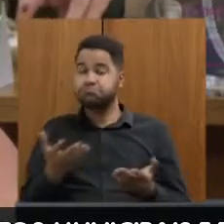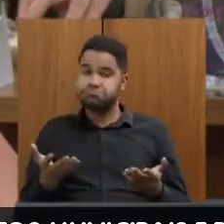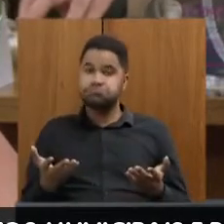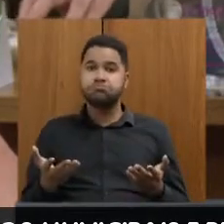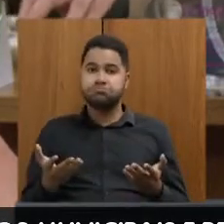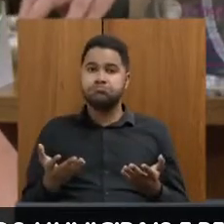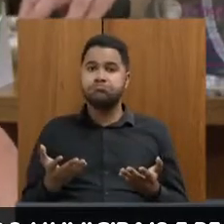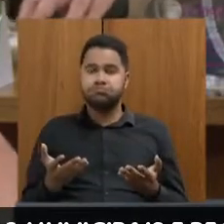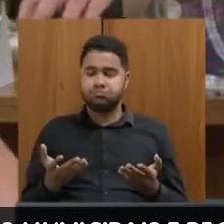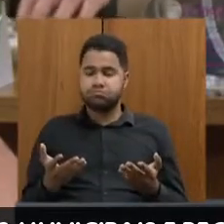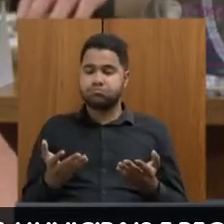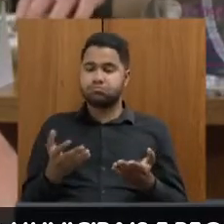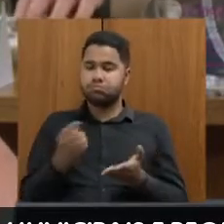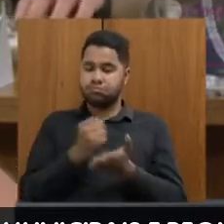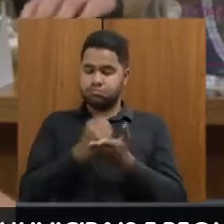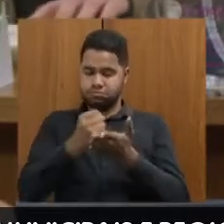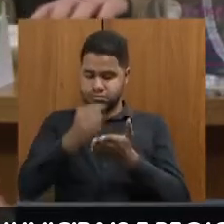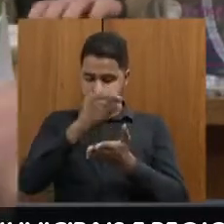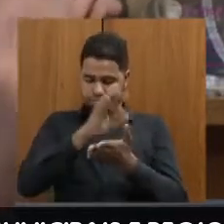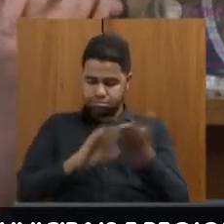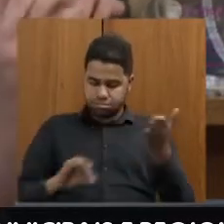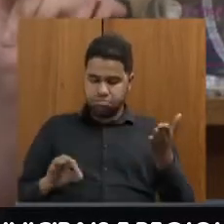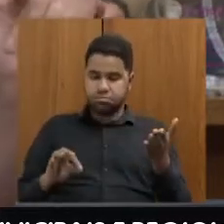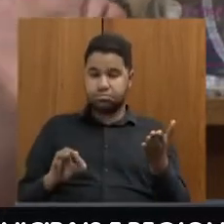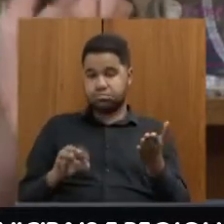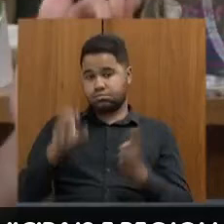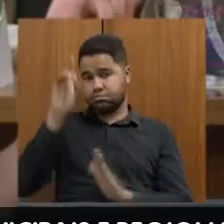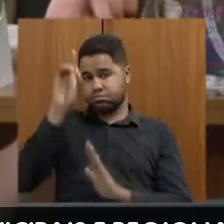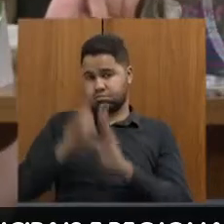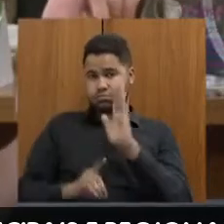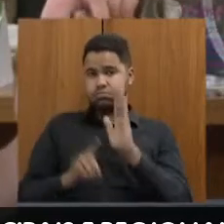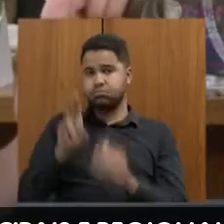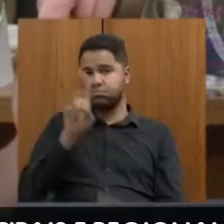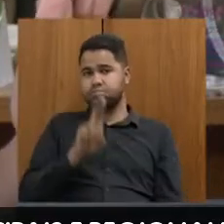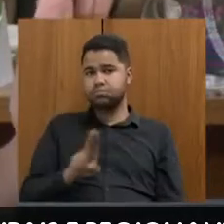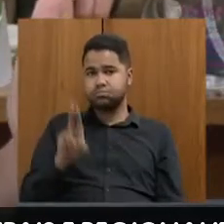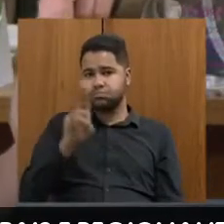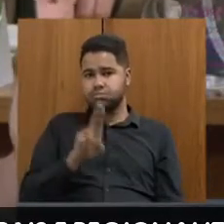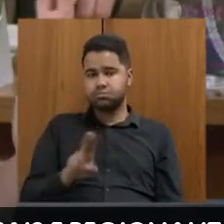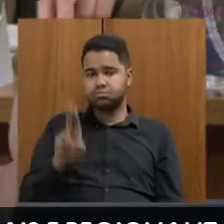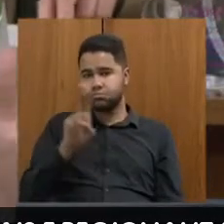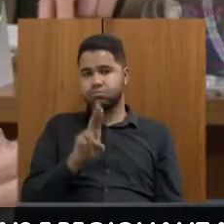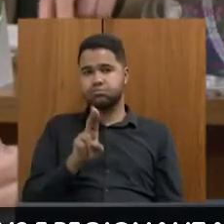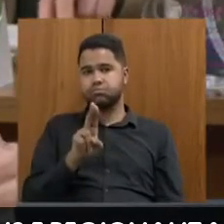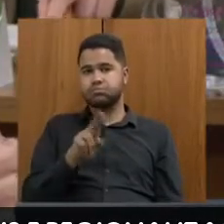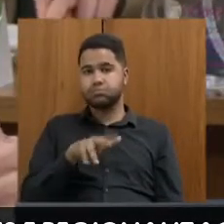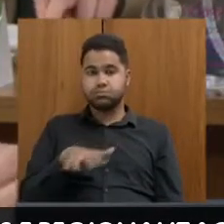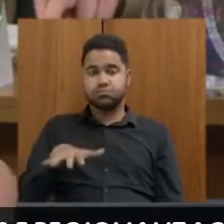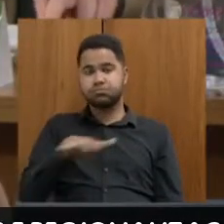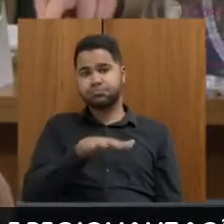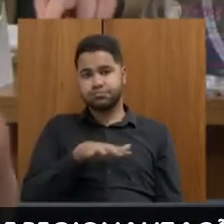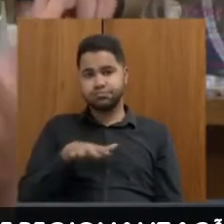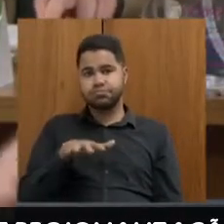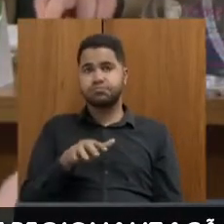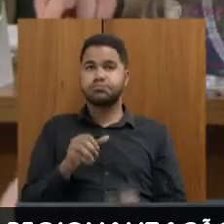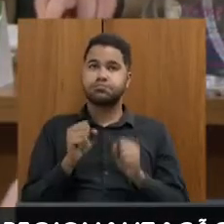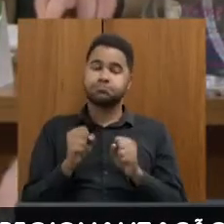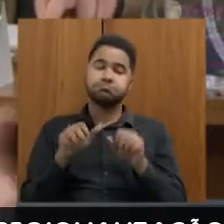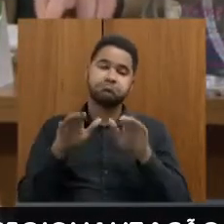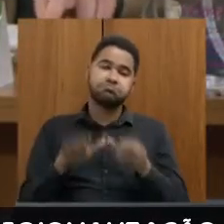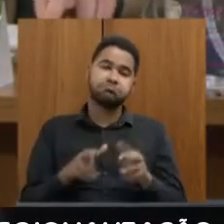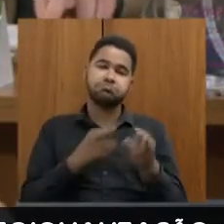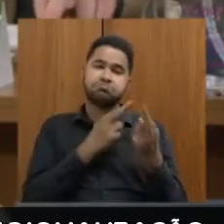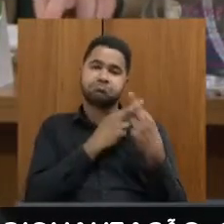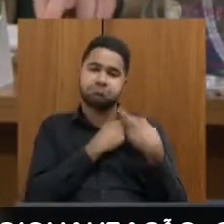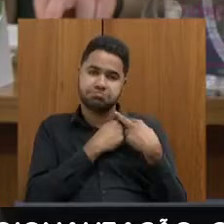ele faz um contrato longo prazo então ele teria o direito de uso na do trecho poderia ficar